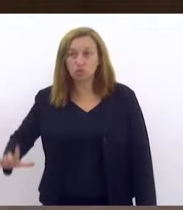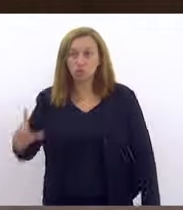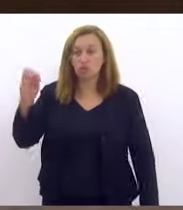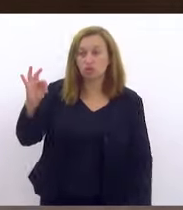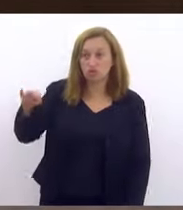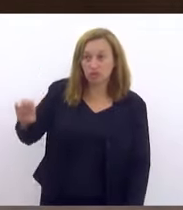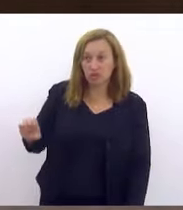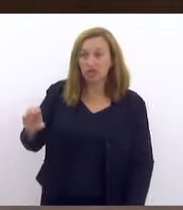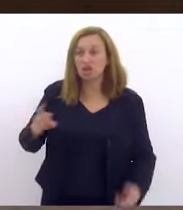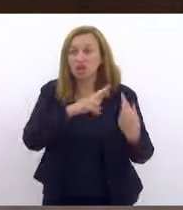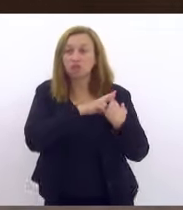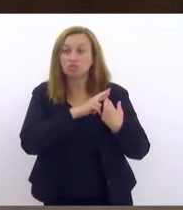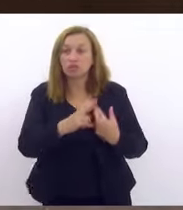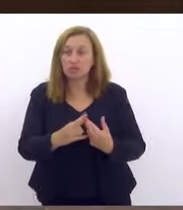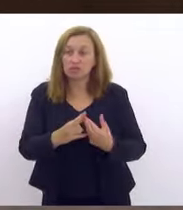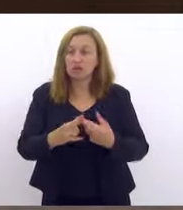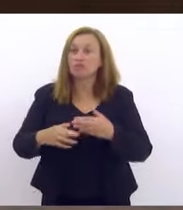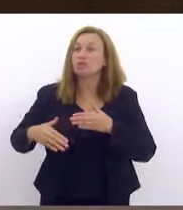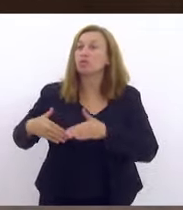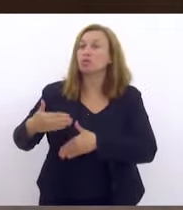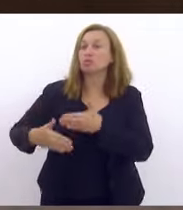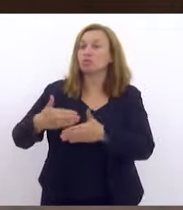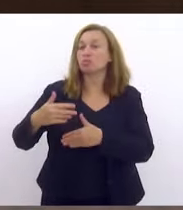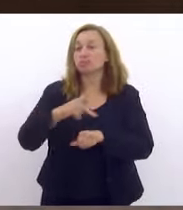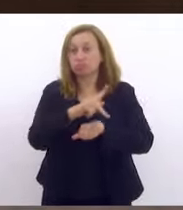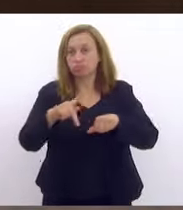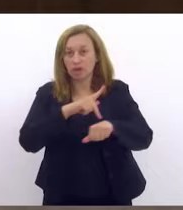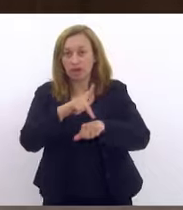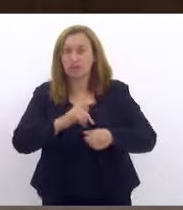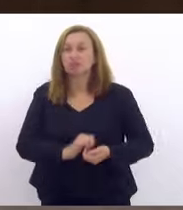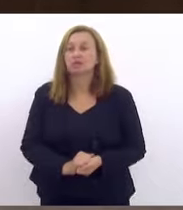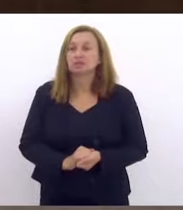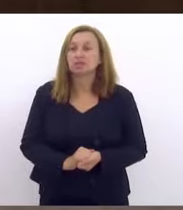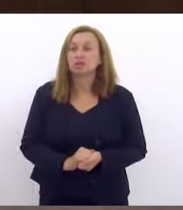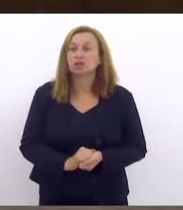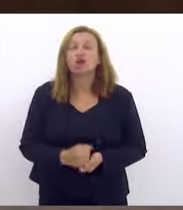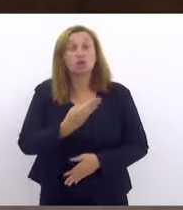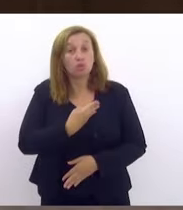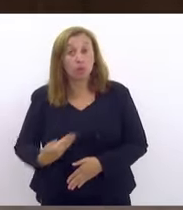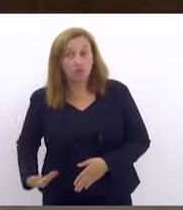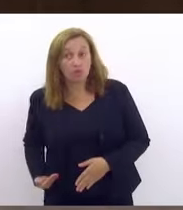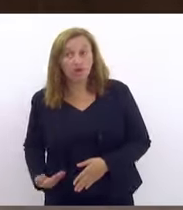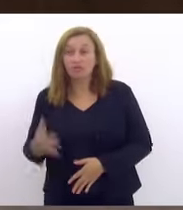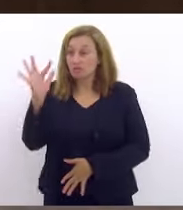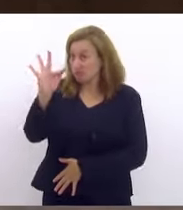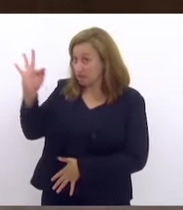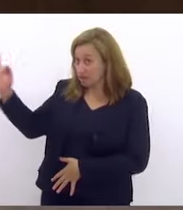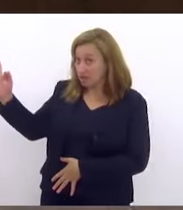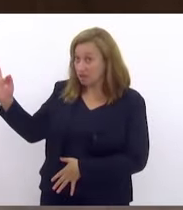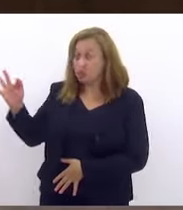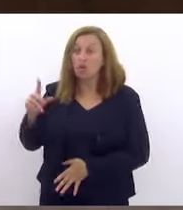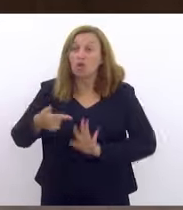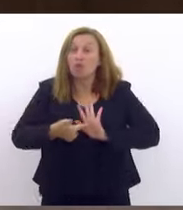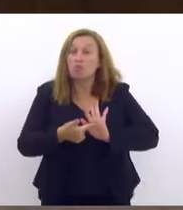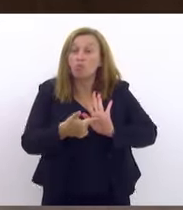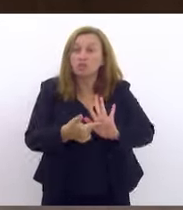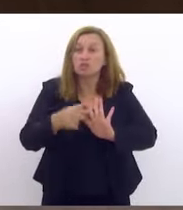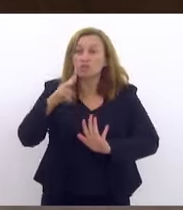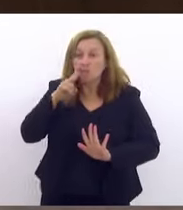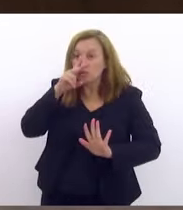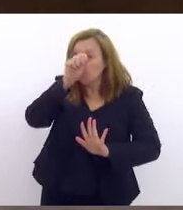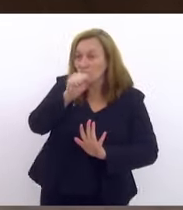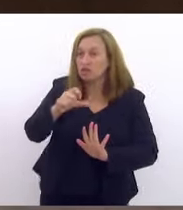fossem responsáveis pelo progresso do país. E o governo federal está dando fortes demonstrações que